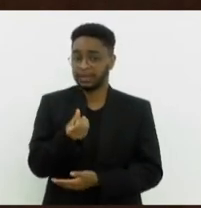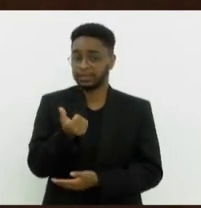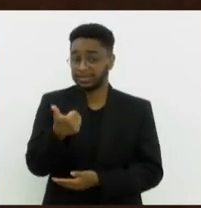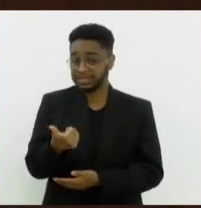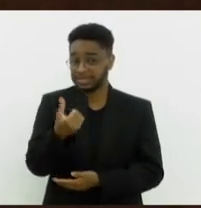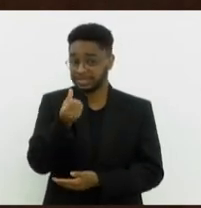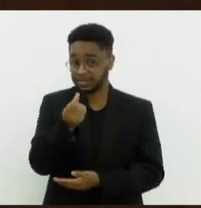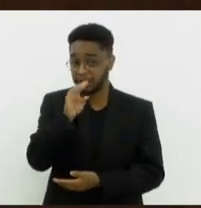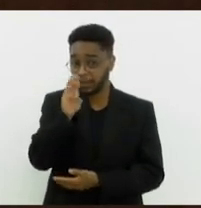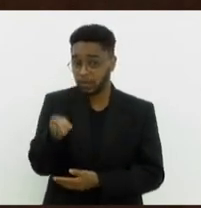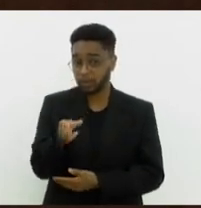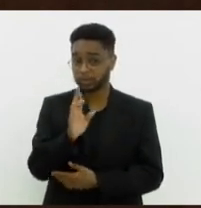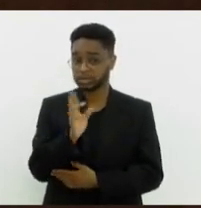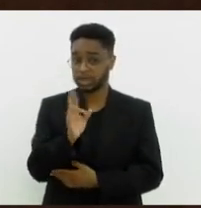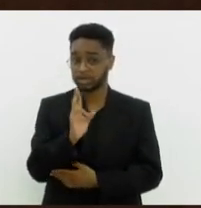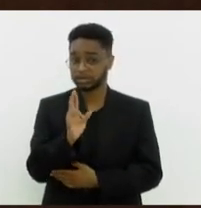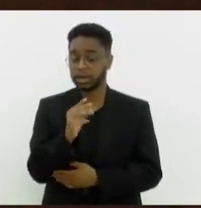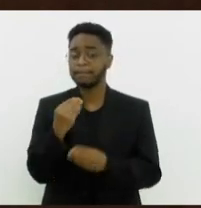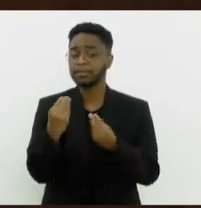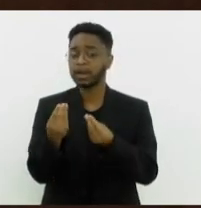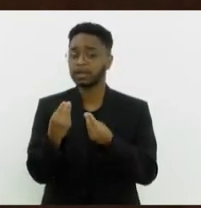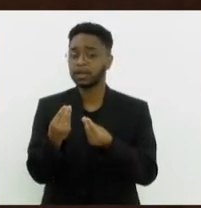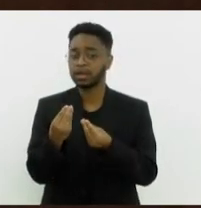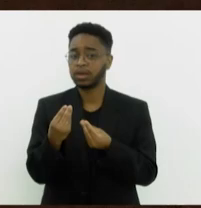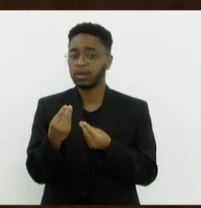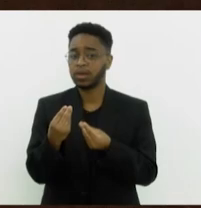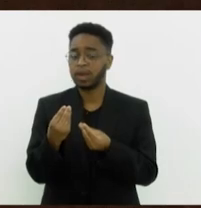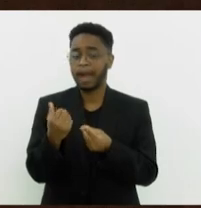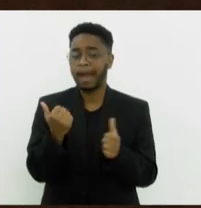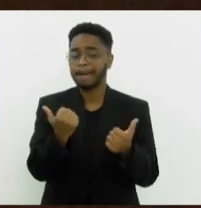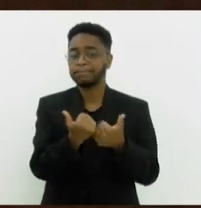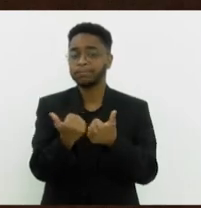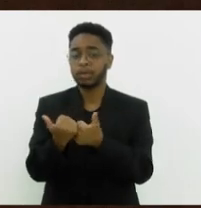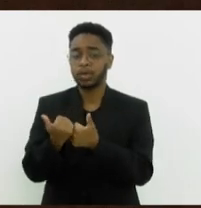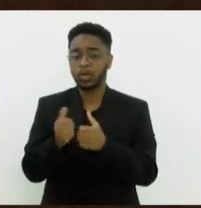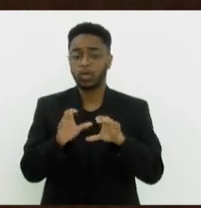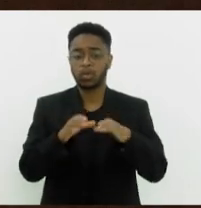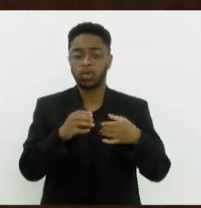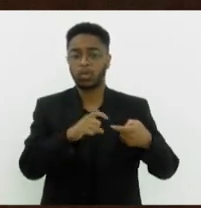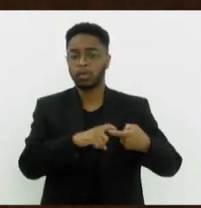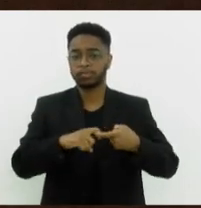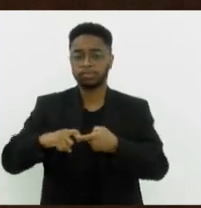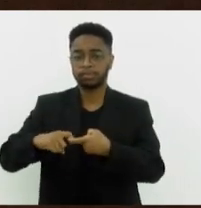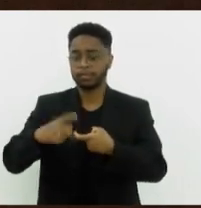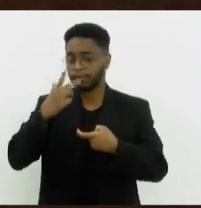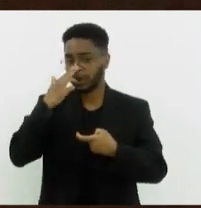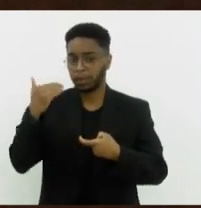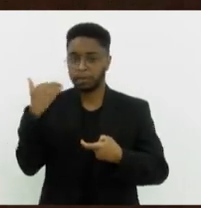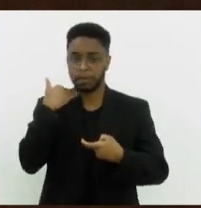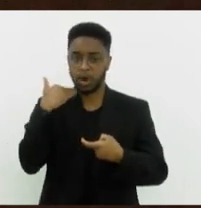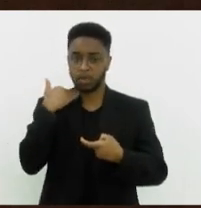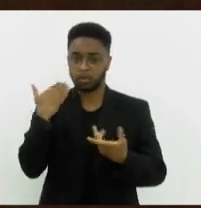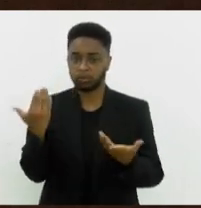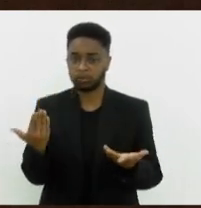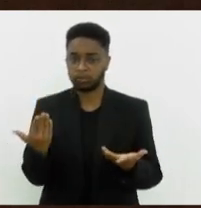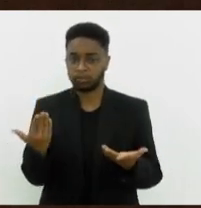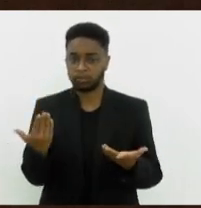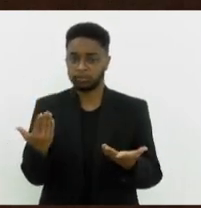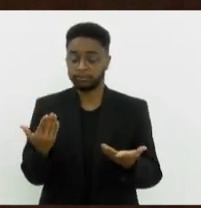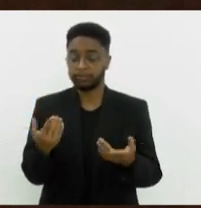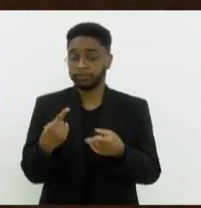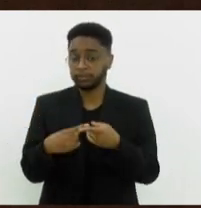para ser o banco da máfia do reboque. Ou seja, o Detro hoje é o banco da máfia do reboque. Esse